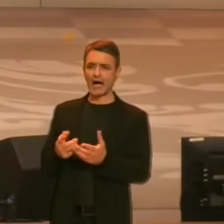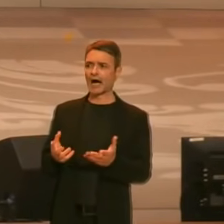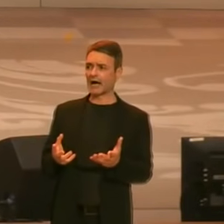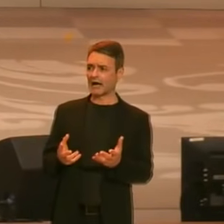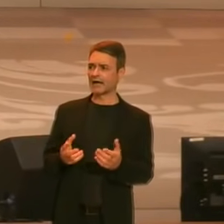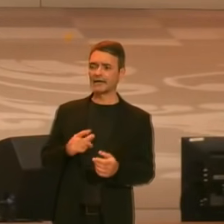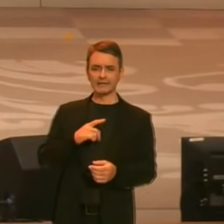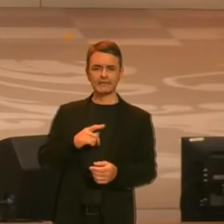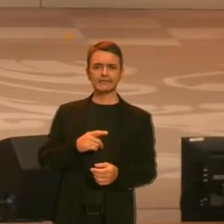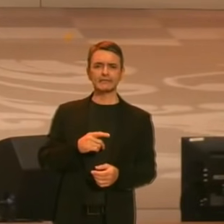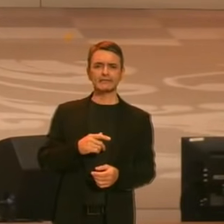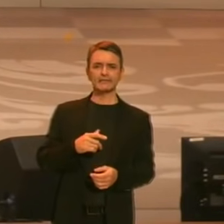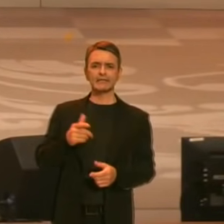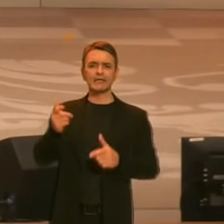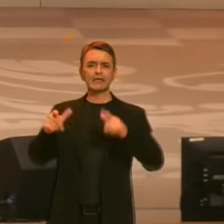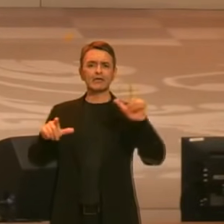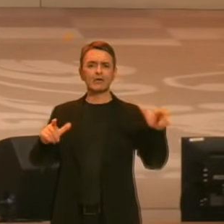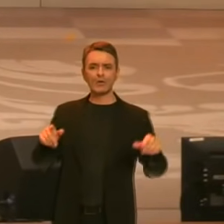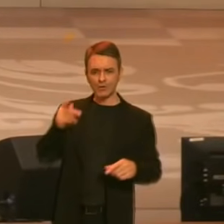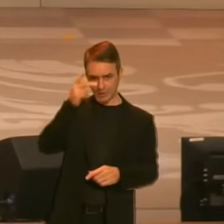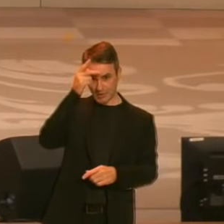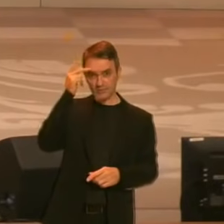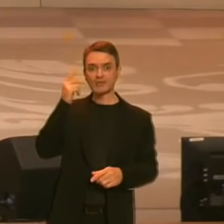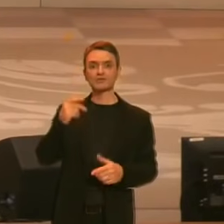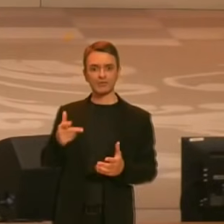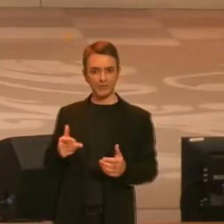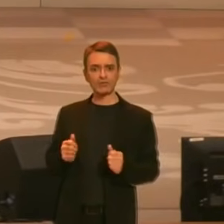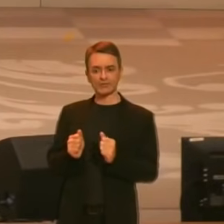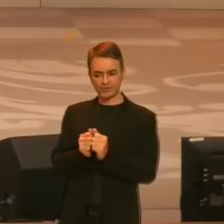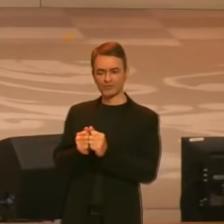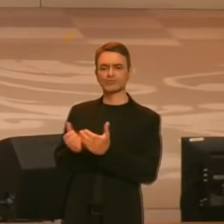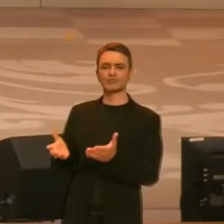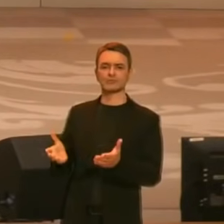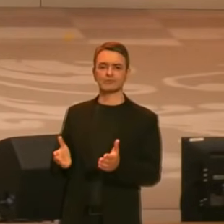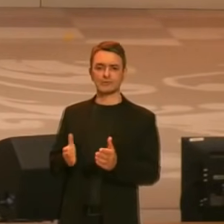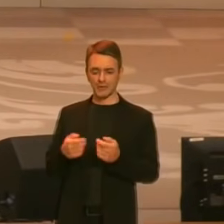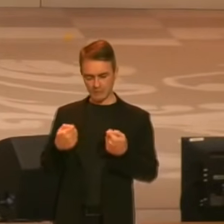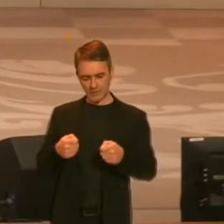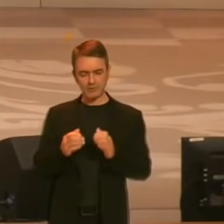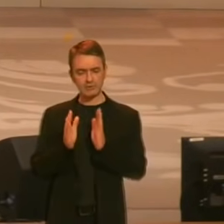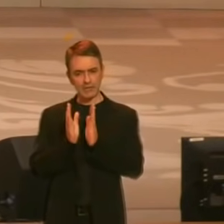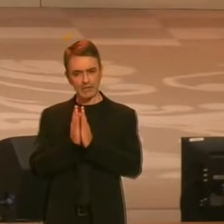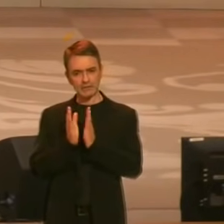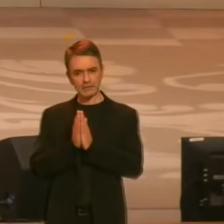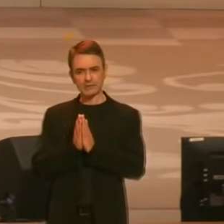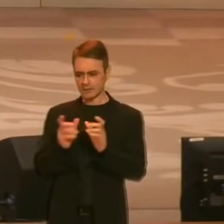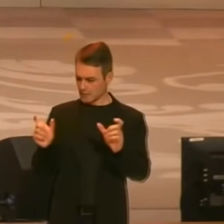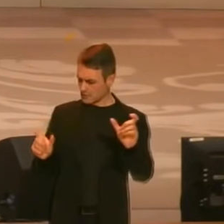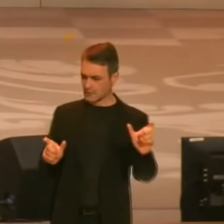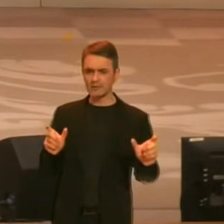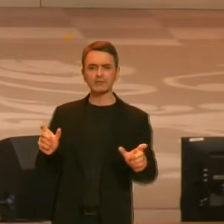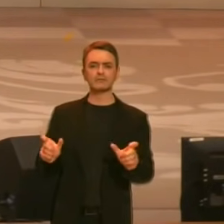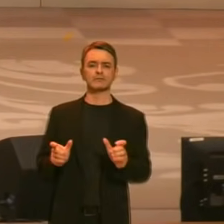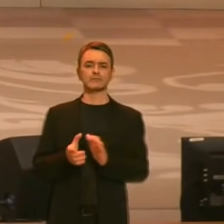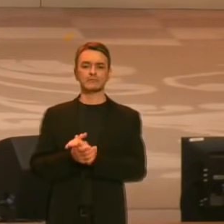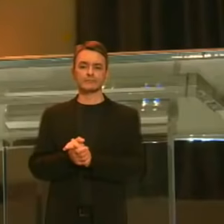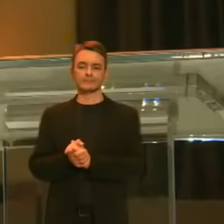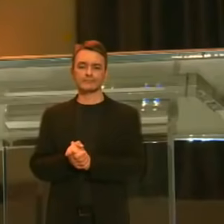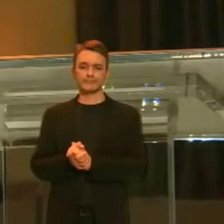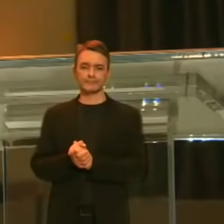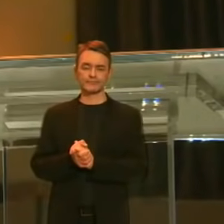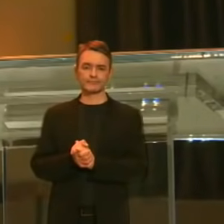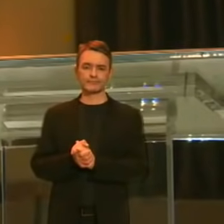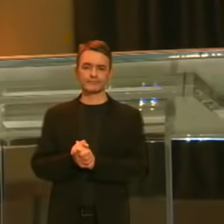nem a gente. E a gente precisa de oração uns pelos outros, de